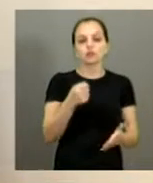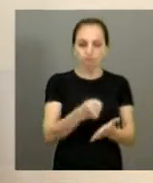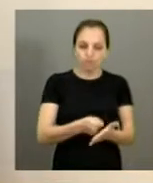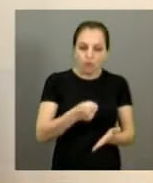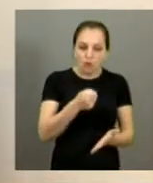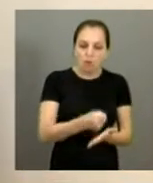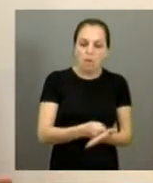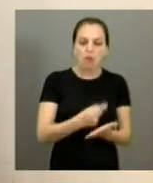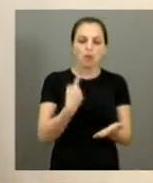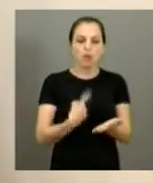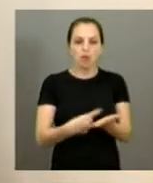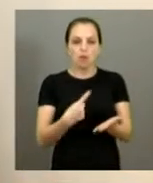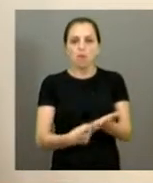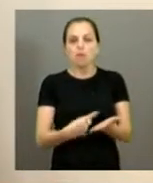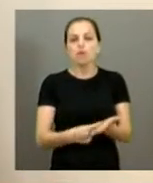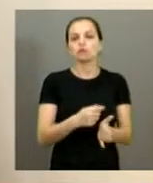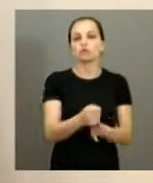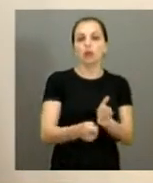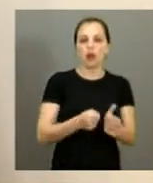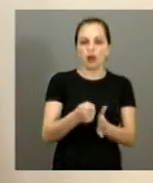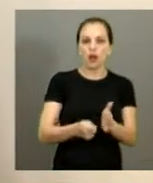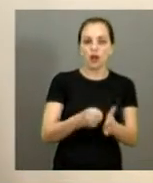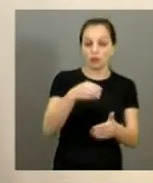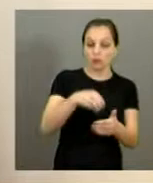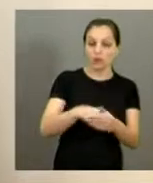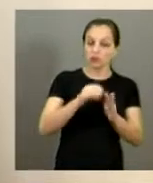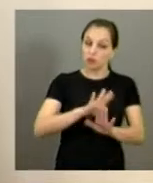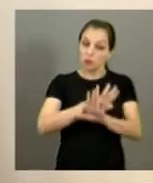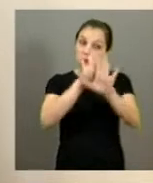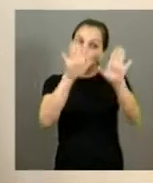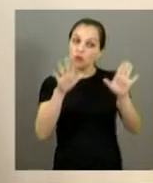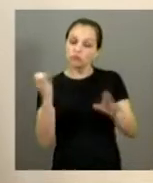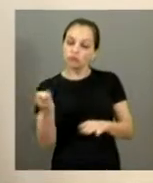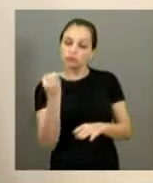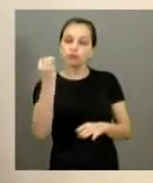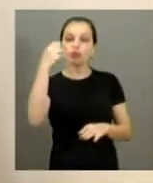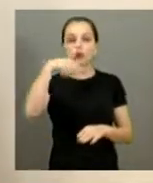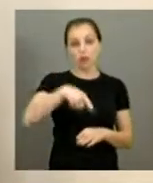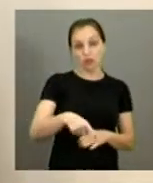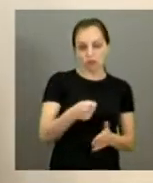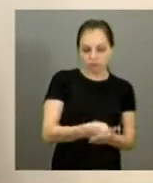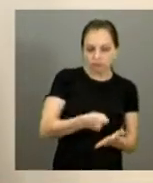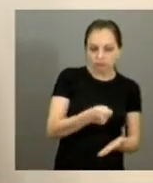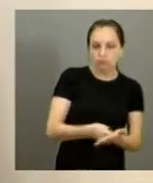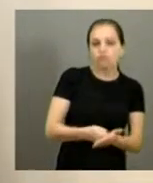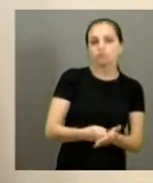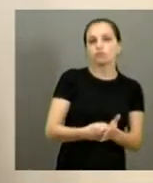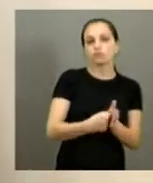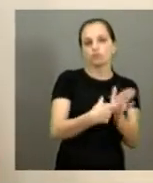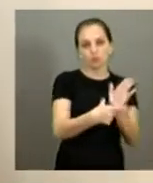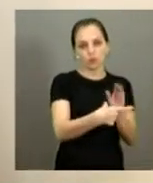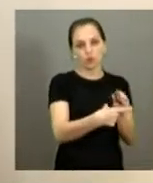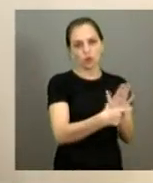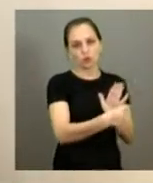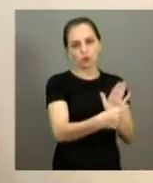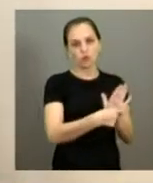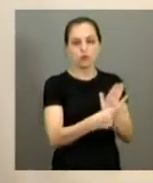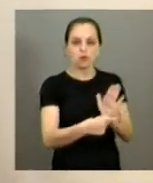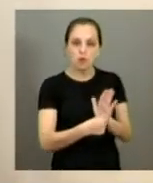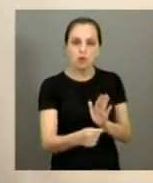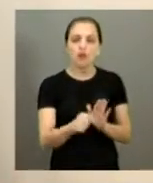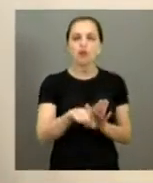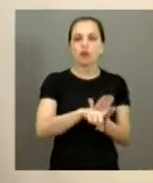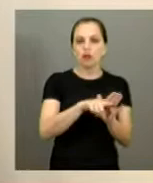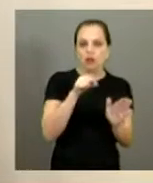apoio para ele ter uma votação expressiva aqui e vamos cobrar do deputado em emendas né eu jefferson pegador